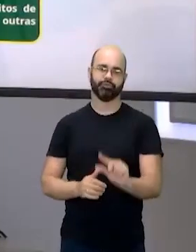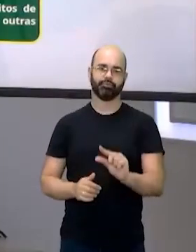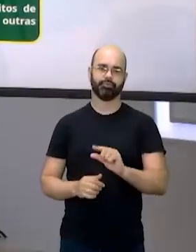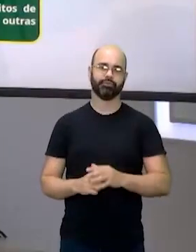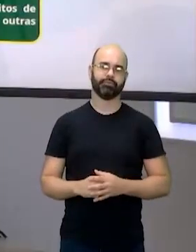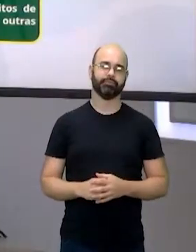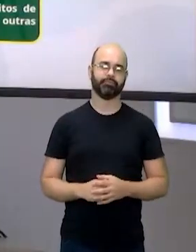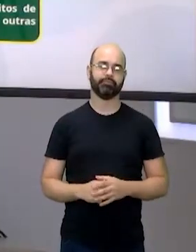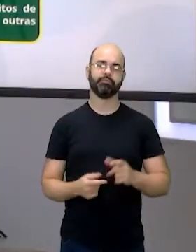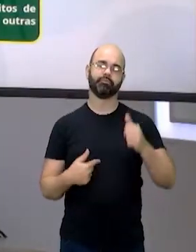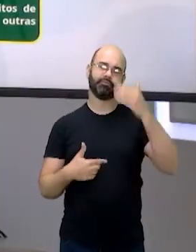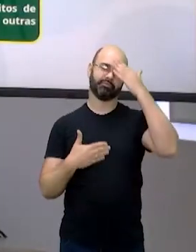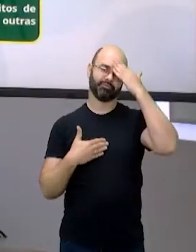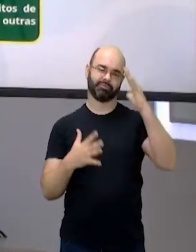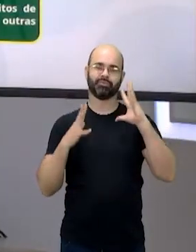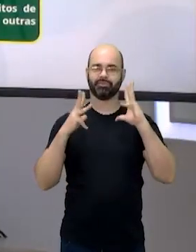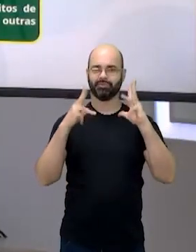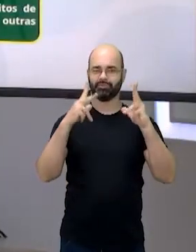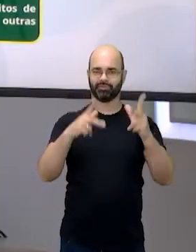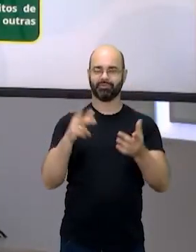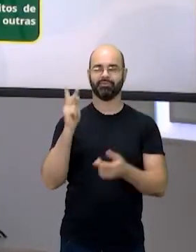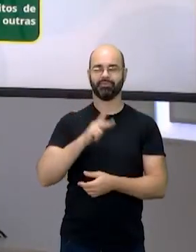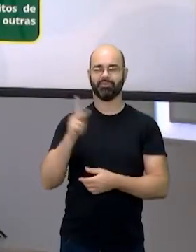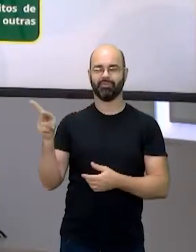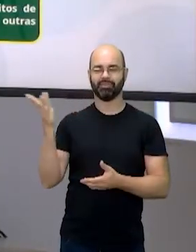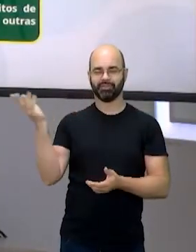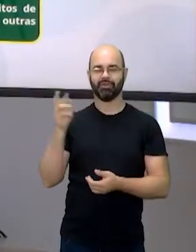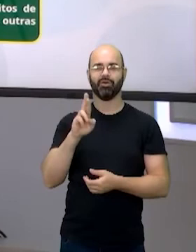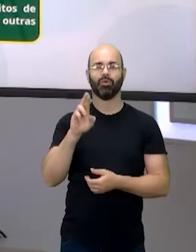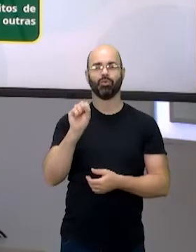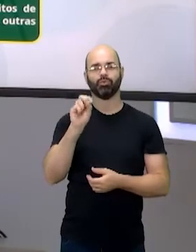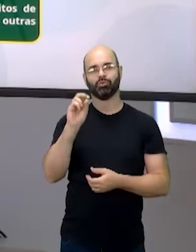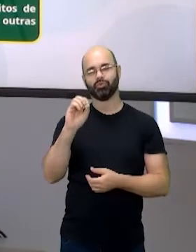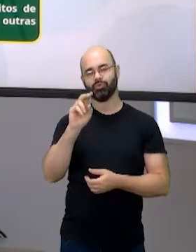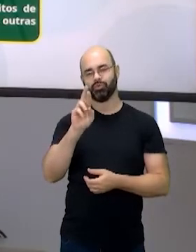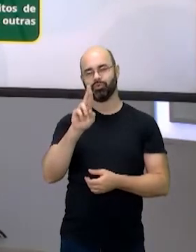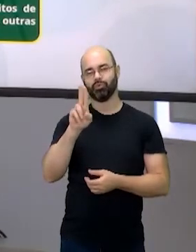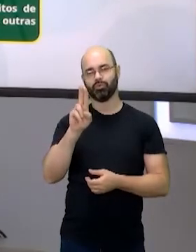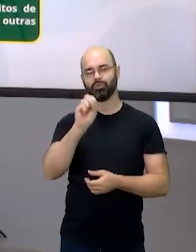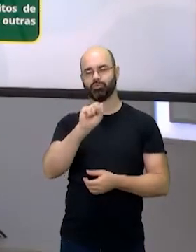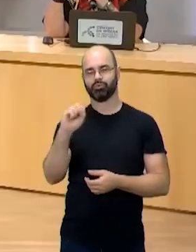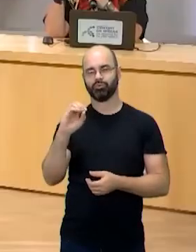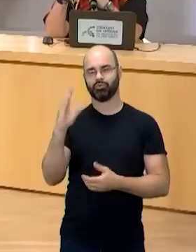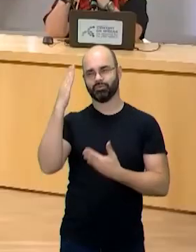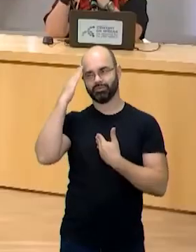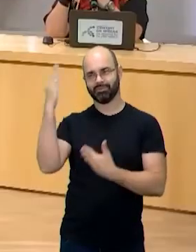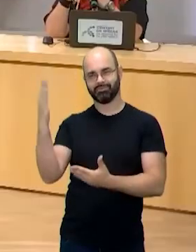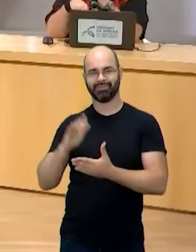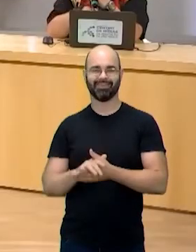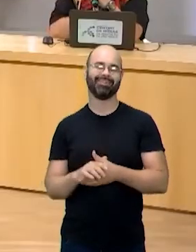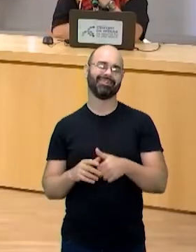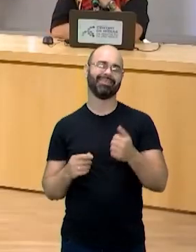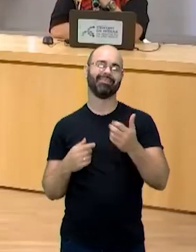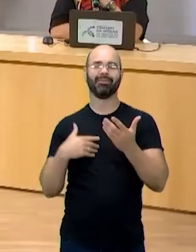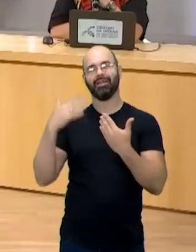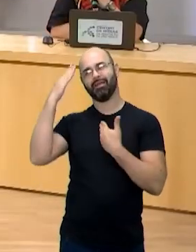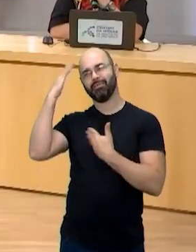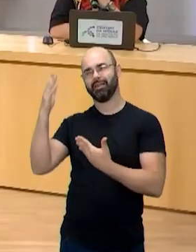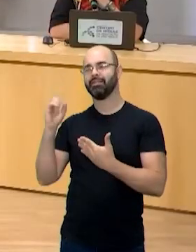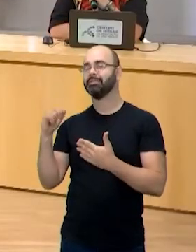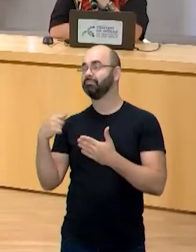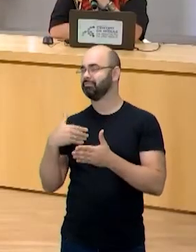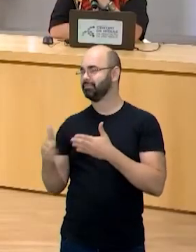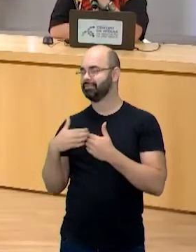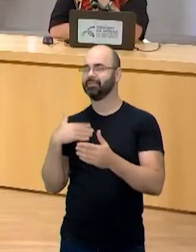a gentileza, né, a proatividade do professor Antônio Russo. Valeu, Russão. Eu que agradeço aí, sempre que precisar, é um prazer estar com você